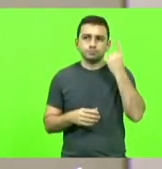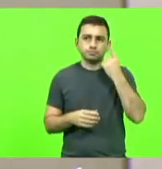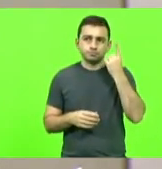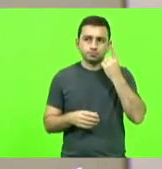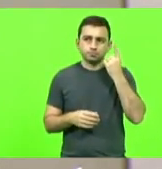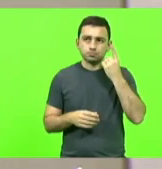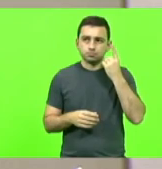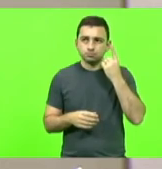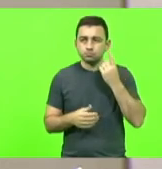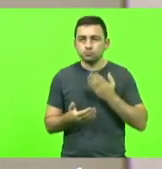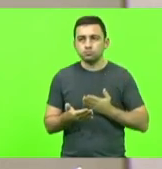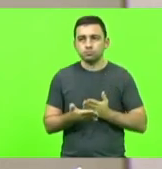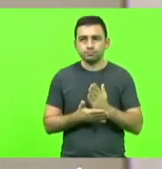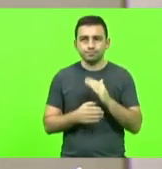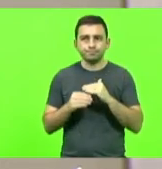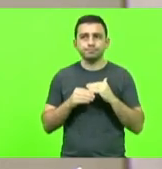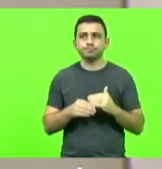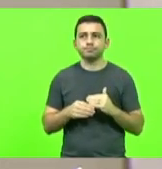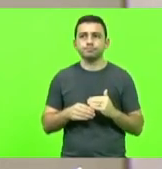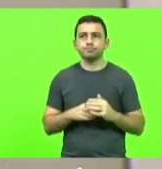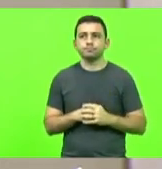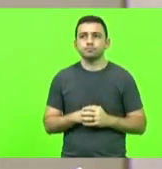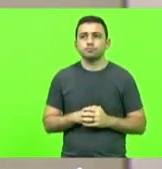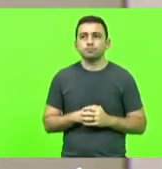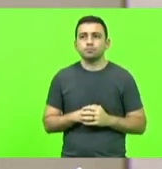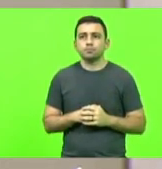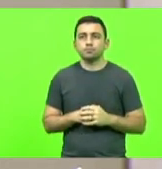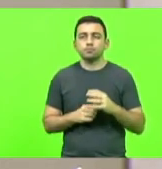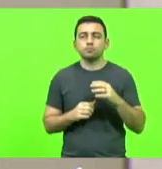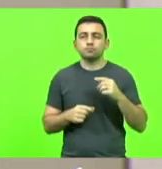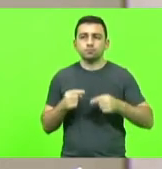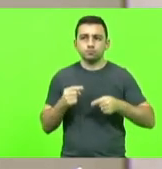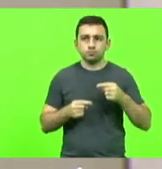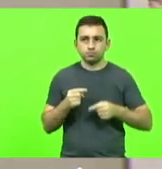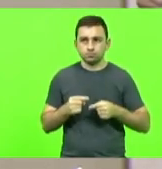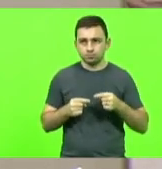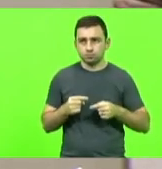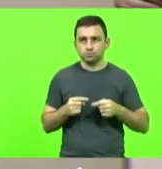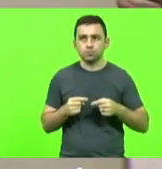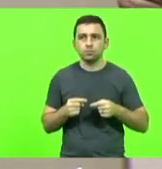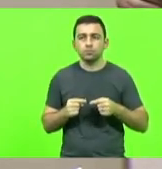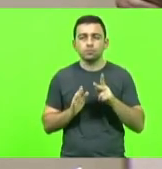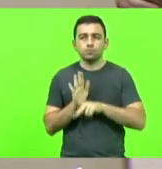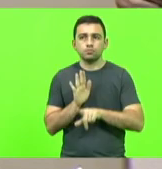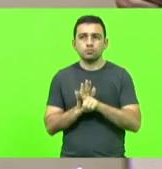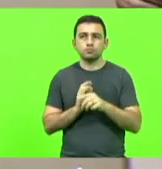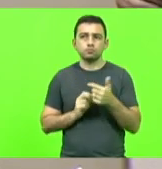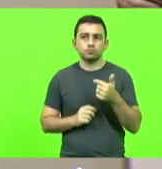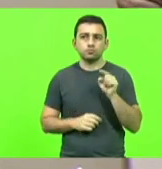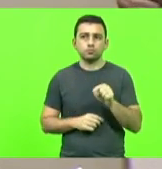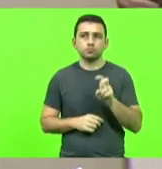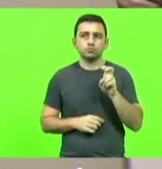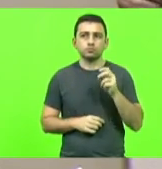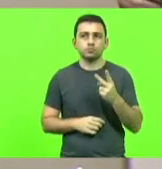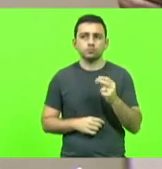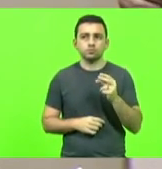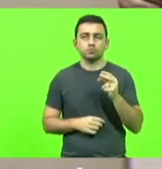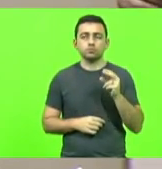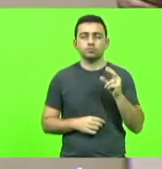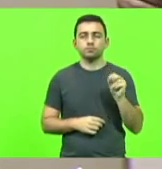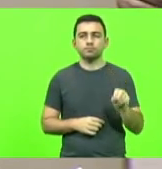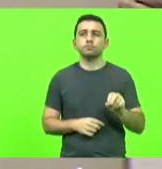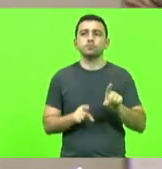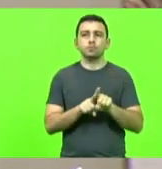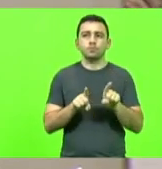encontram. Aprovado por unanimidade. Discussão e votação em turno único do projeto de lei 12.5/2020,